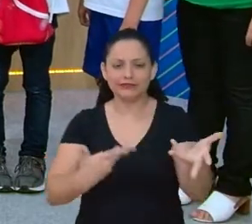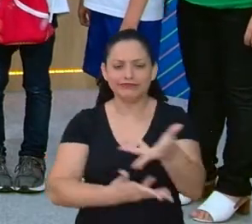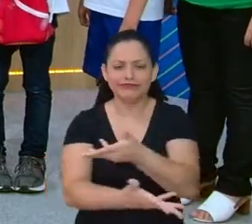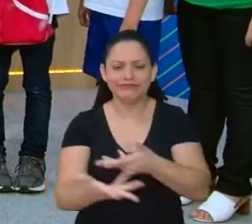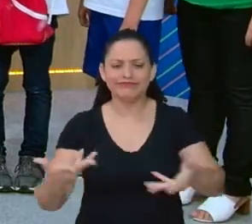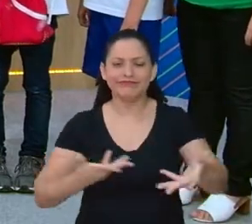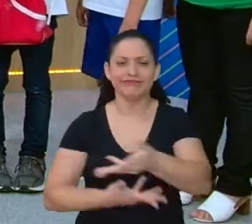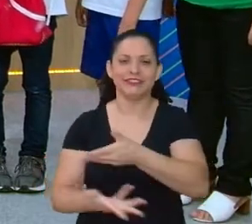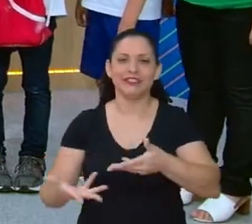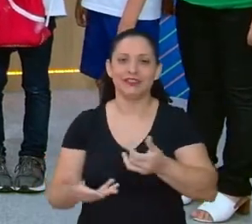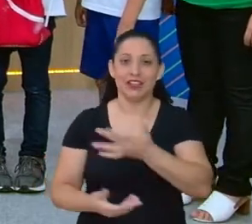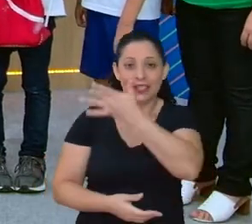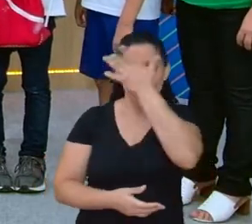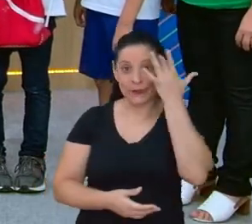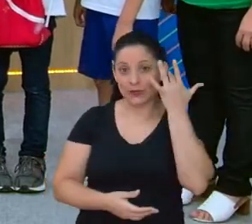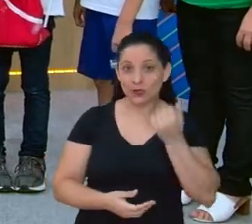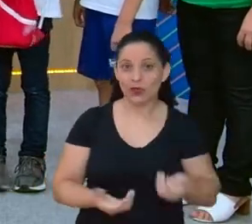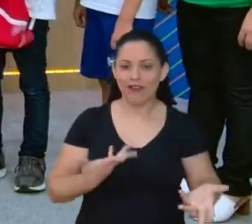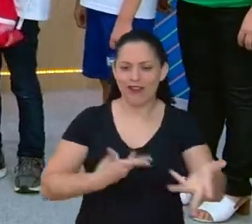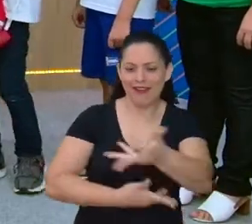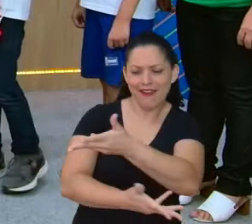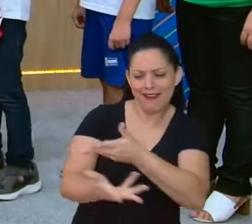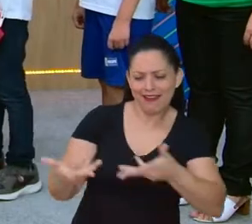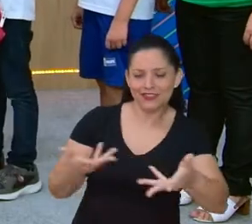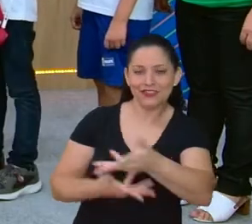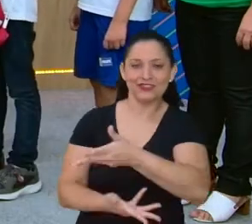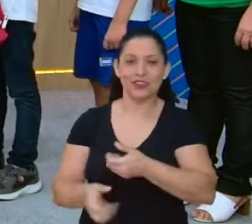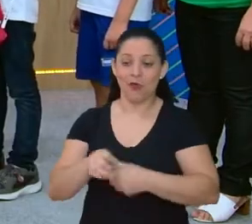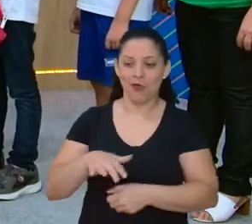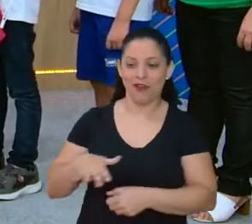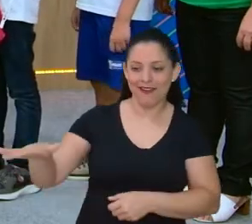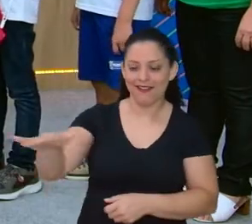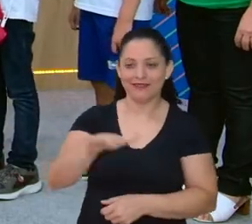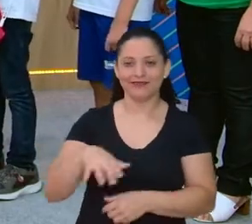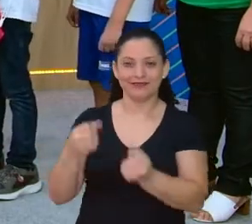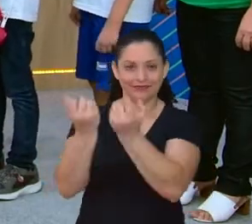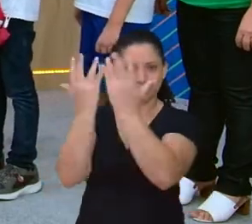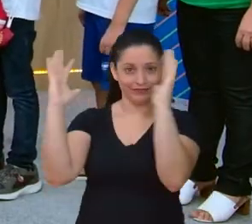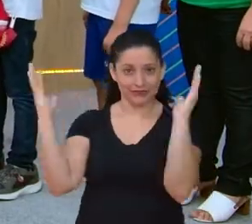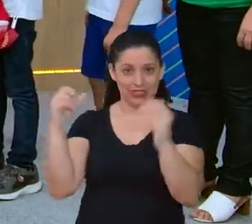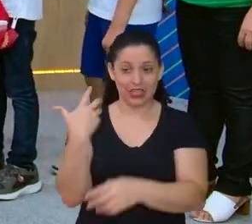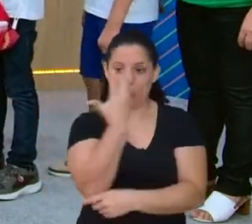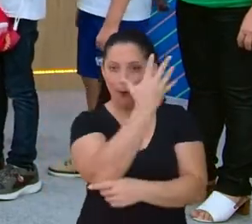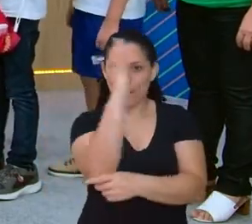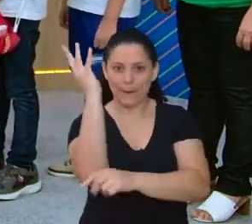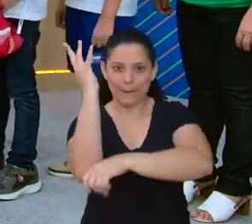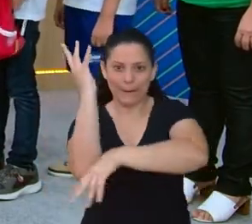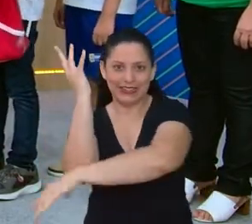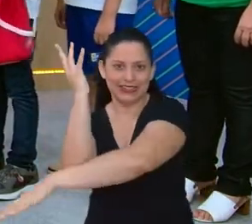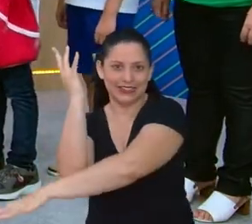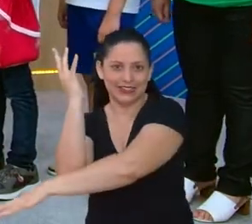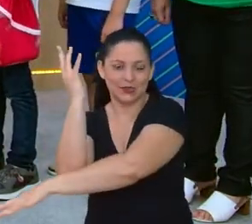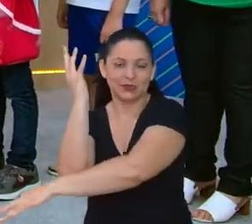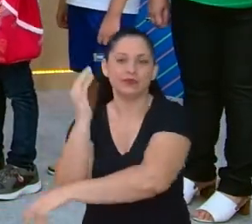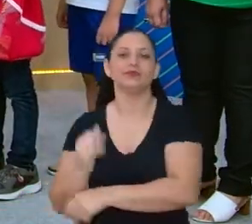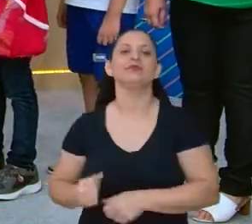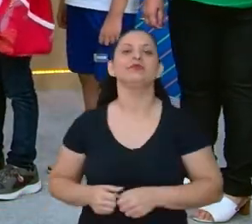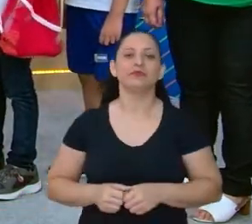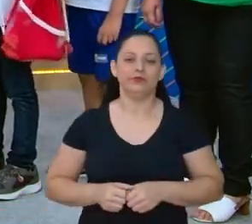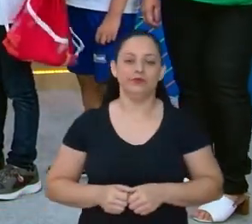onde o espectador vai poder interagir com o meio ambiente, que é um manguezal lá, que é onde a gente vai ilustrar o